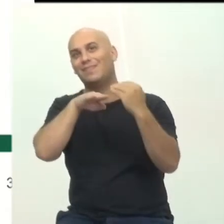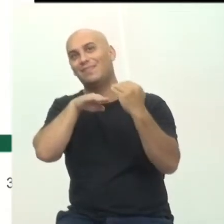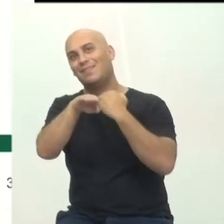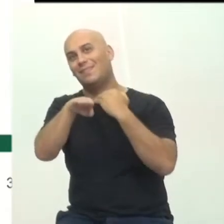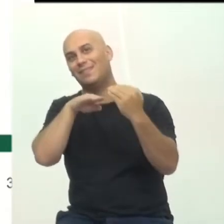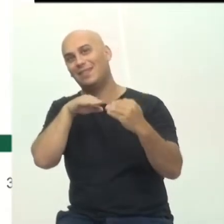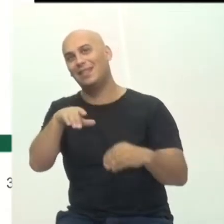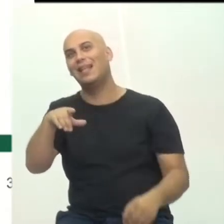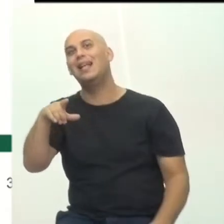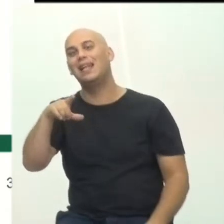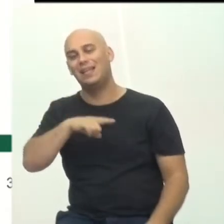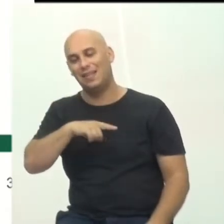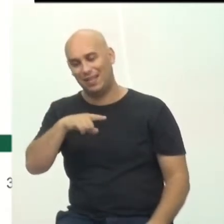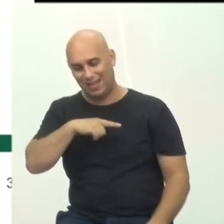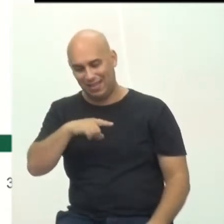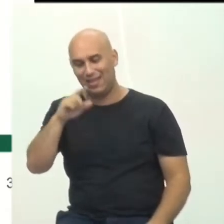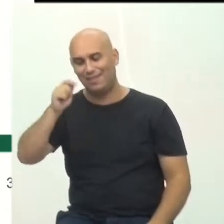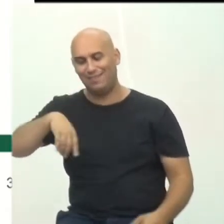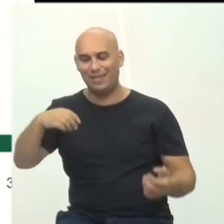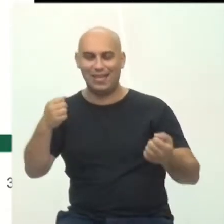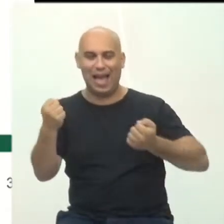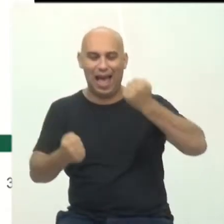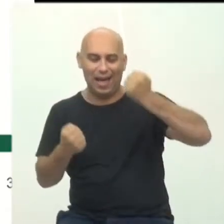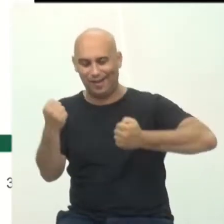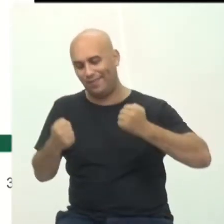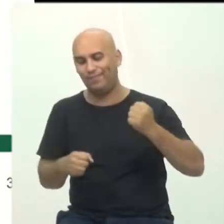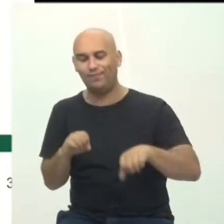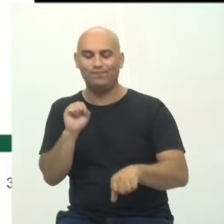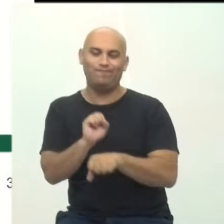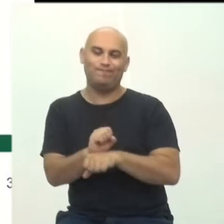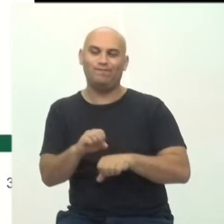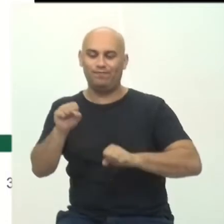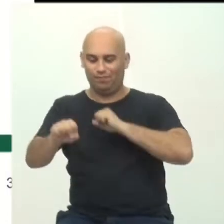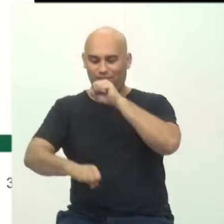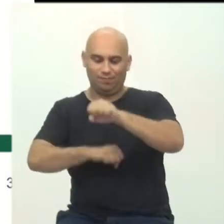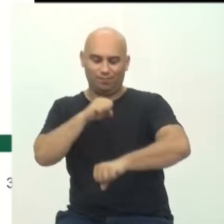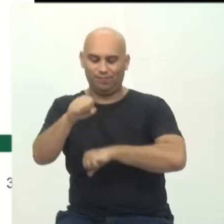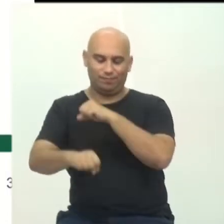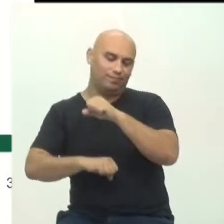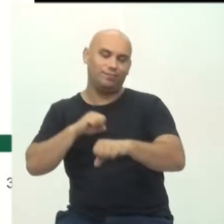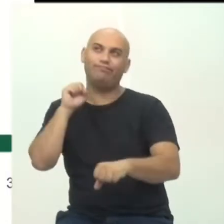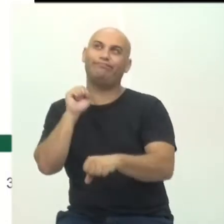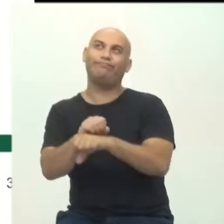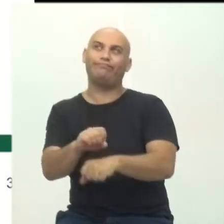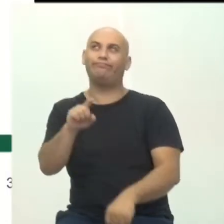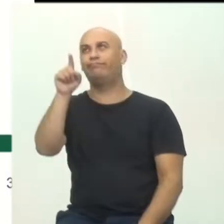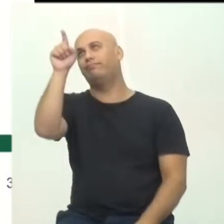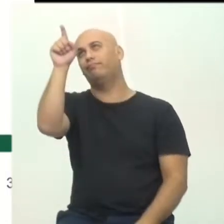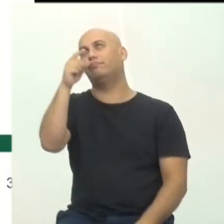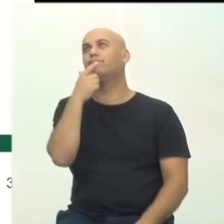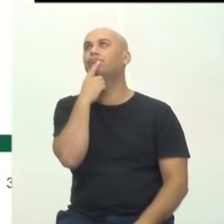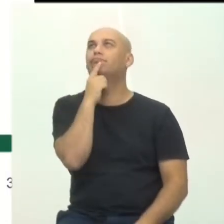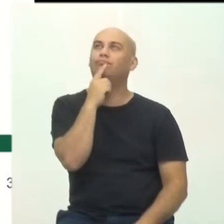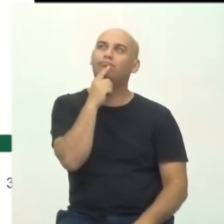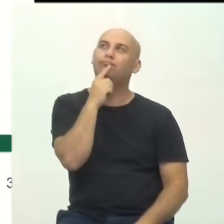trecho ali, para atravessar aquele trecho, o ciclista vai ter que usar do recurso do tempo de um